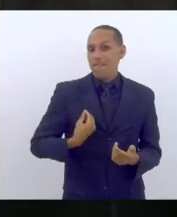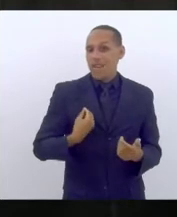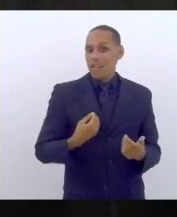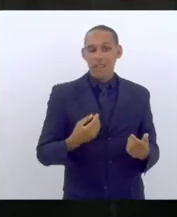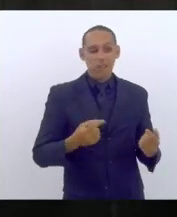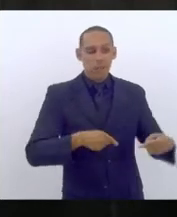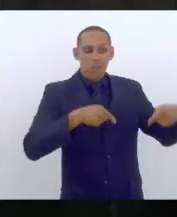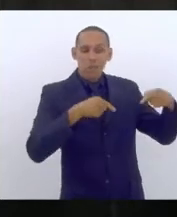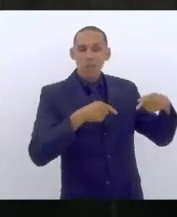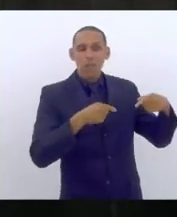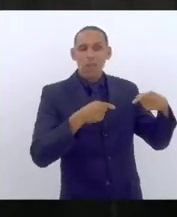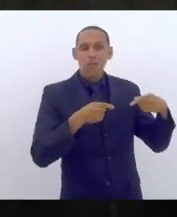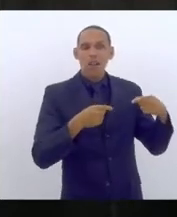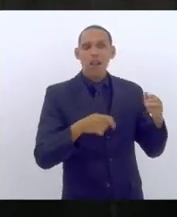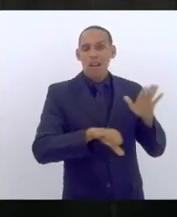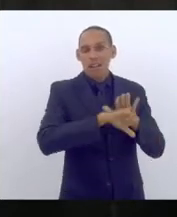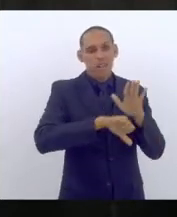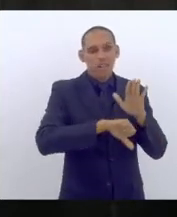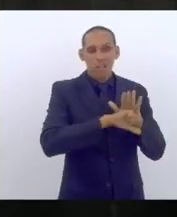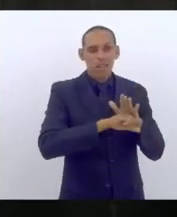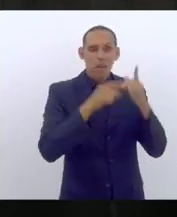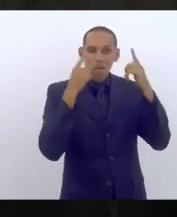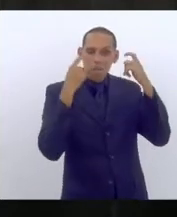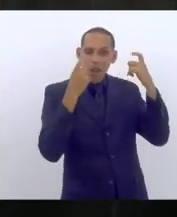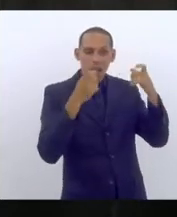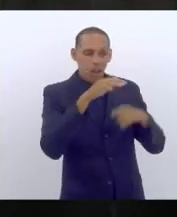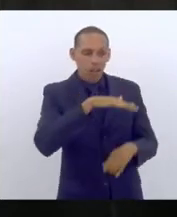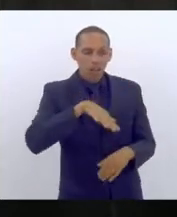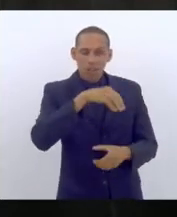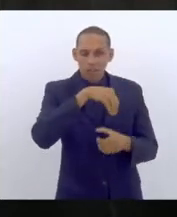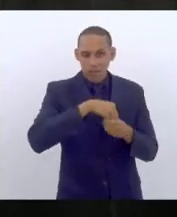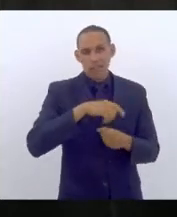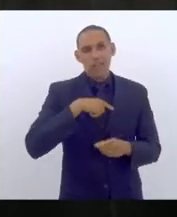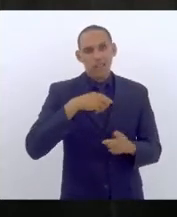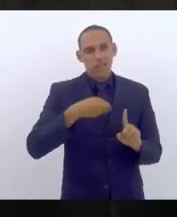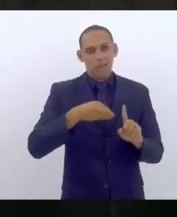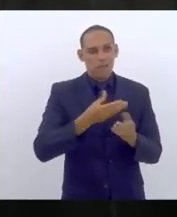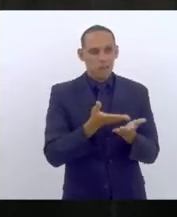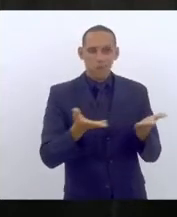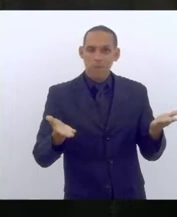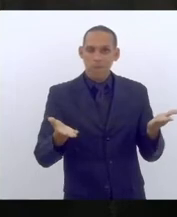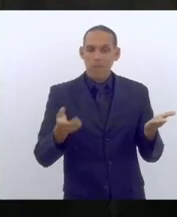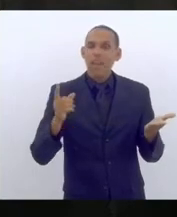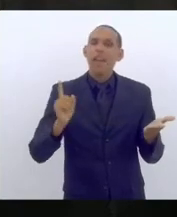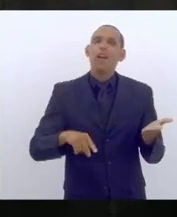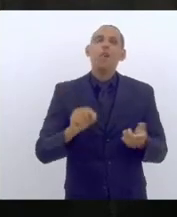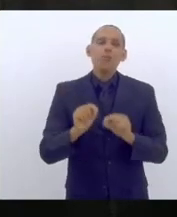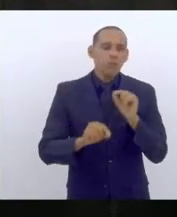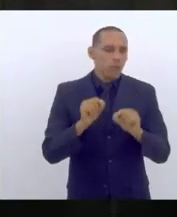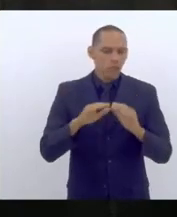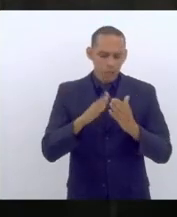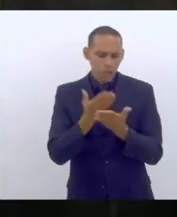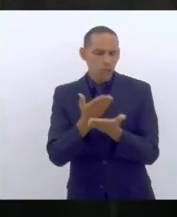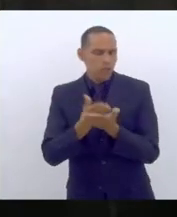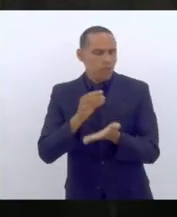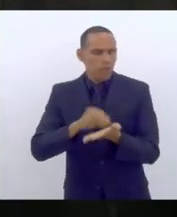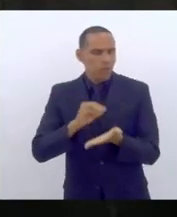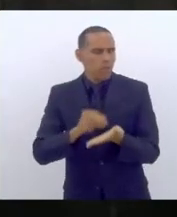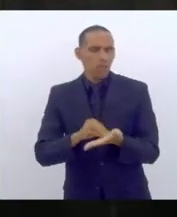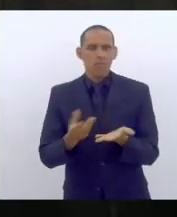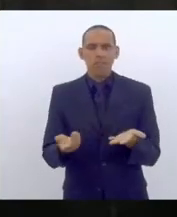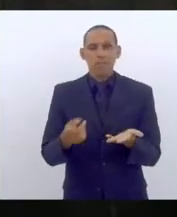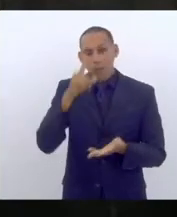com a violência que há nos territórios muitas vezes vulnerabilizados é onde falta escola é onde